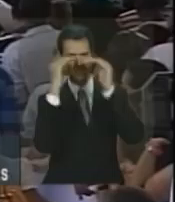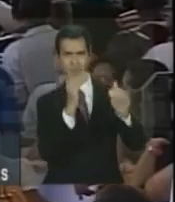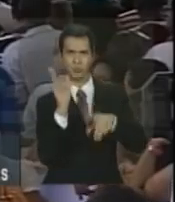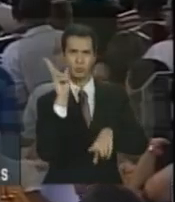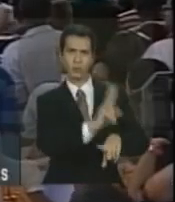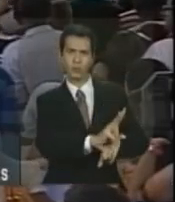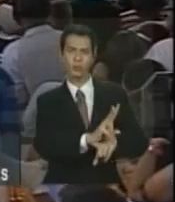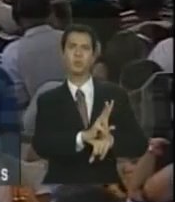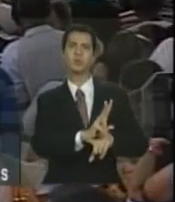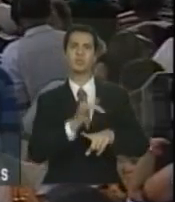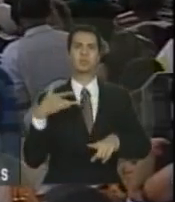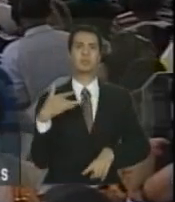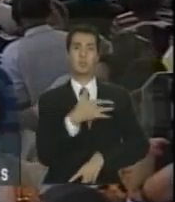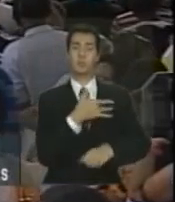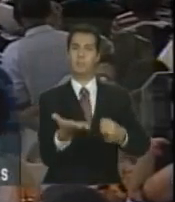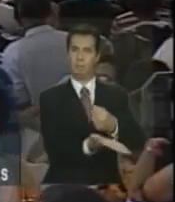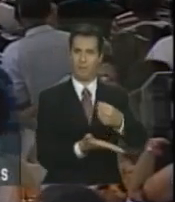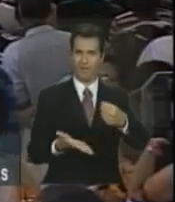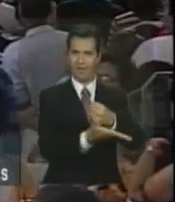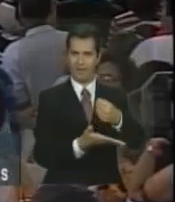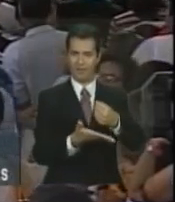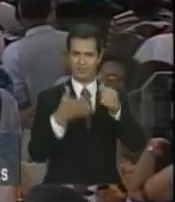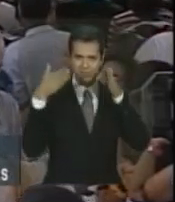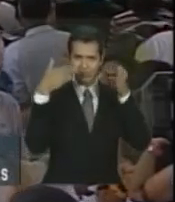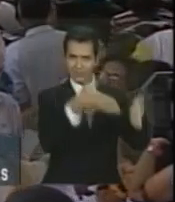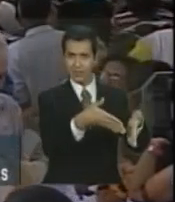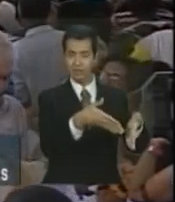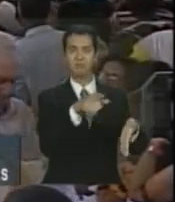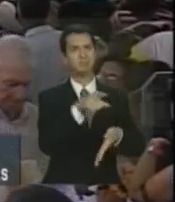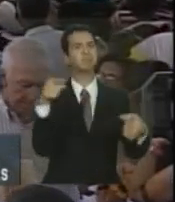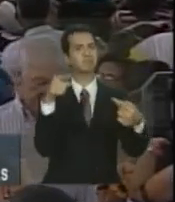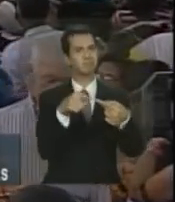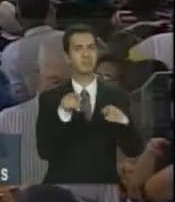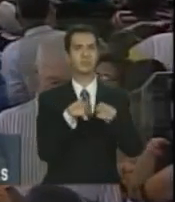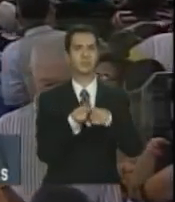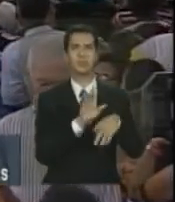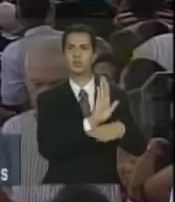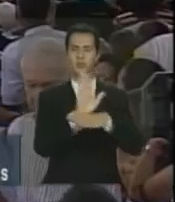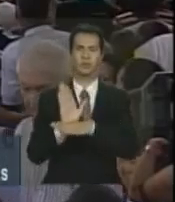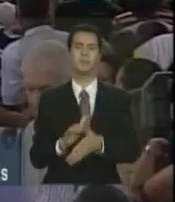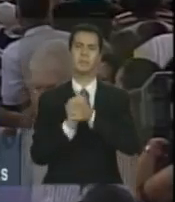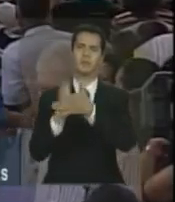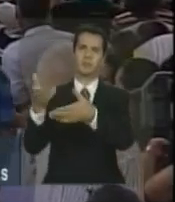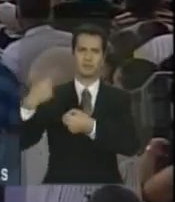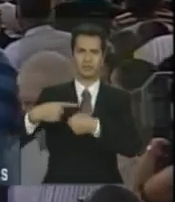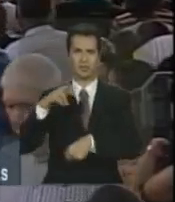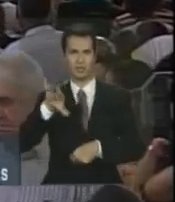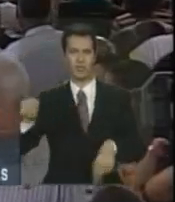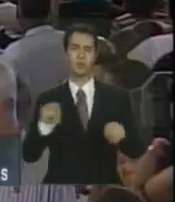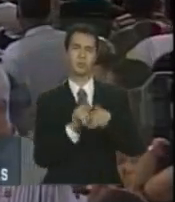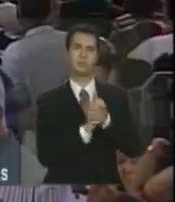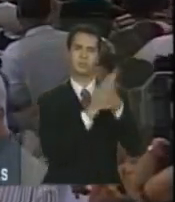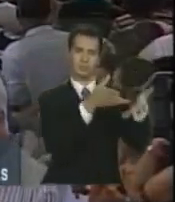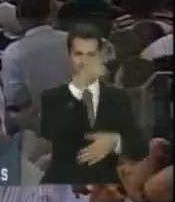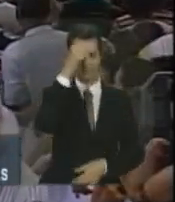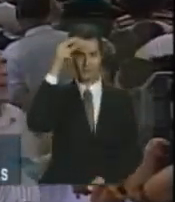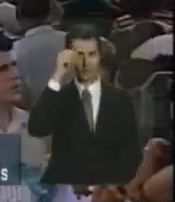básica, apostou em levar a saúde mais perto de onde vivem os cariocas. Parabéns, Rio de Janeiro. Parabéns, prefeito Eduardo